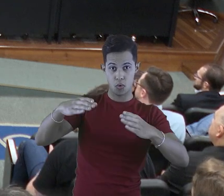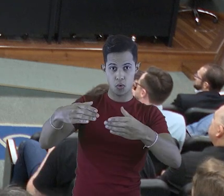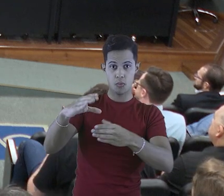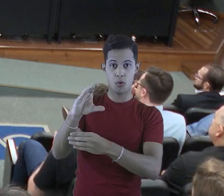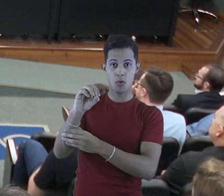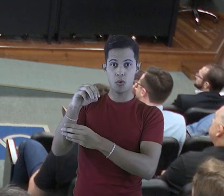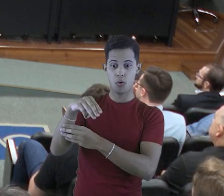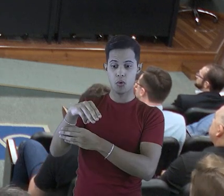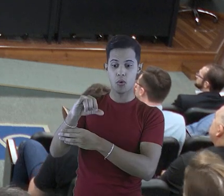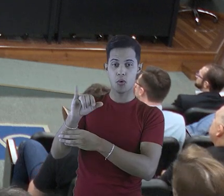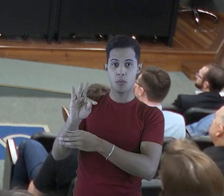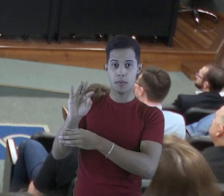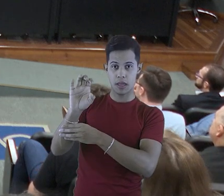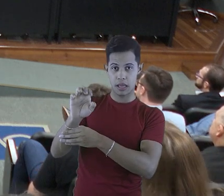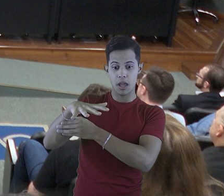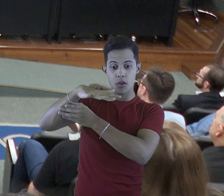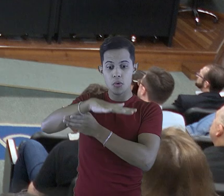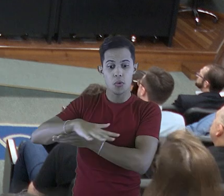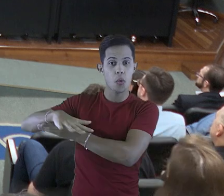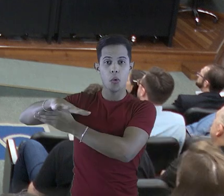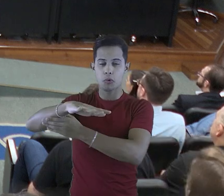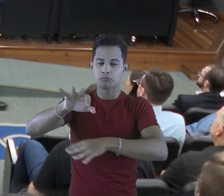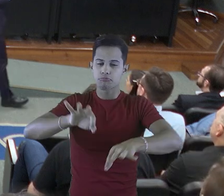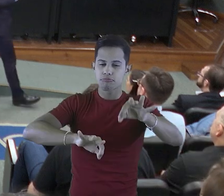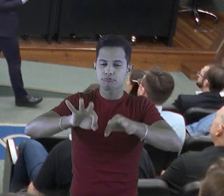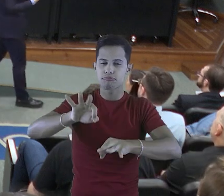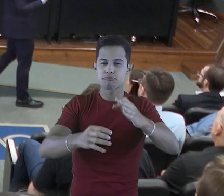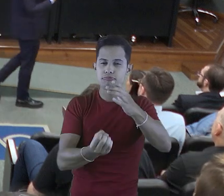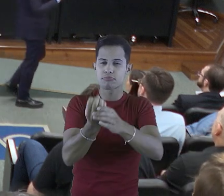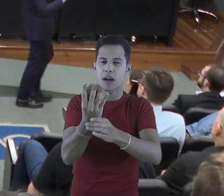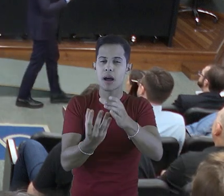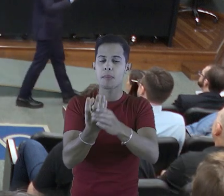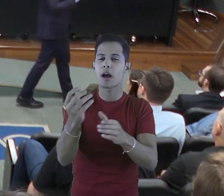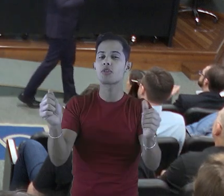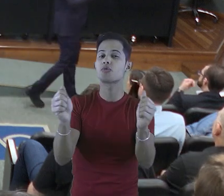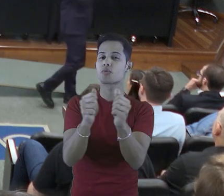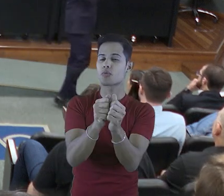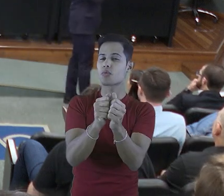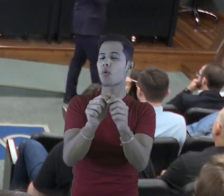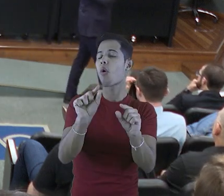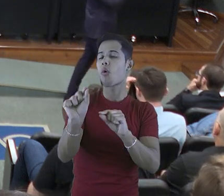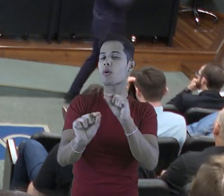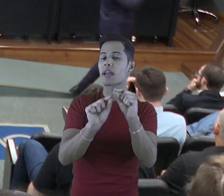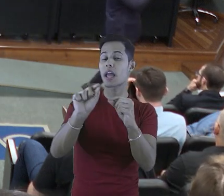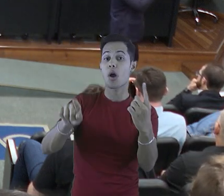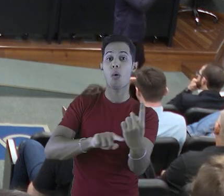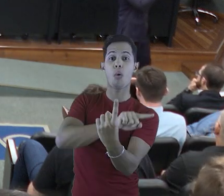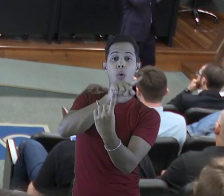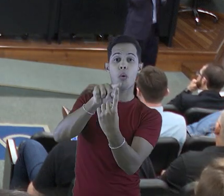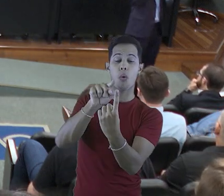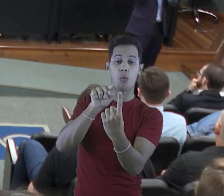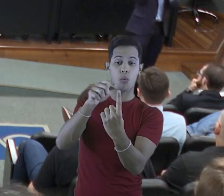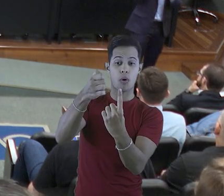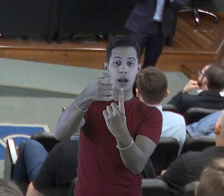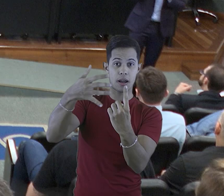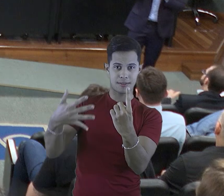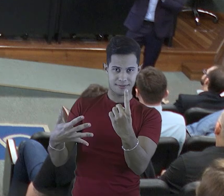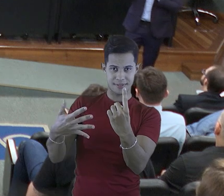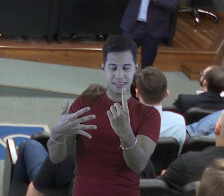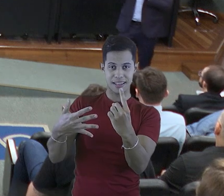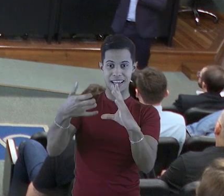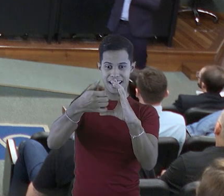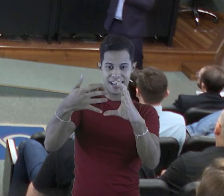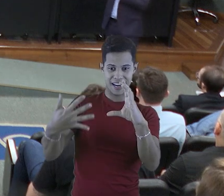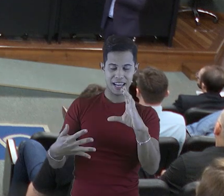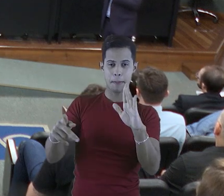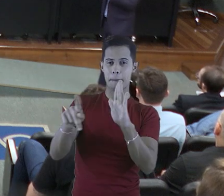para vocês elaborarem junto comigo aqui um item só, um aspecto só, de